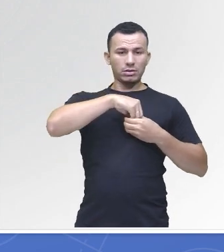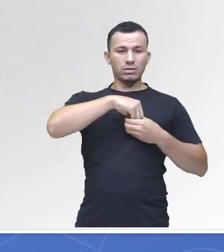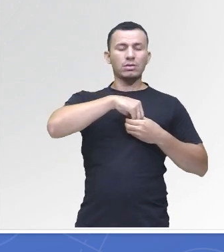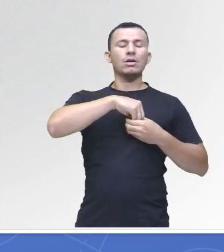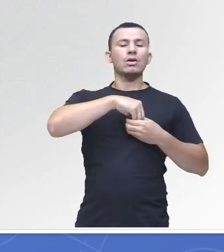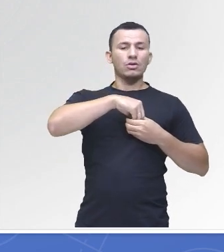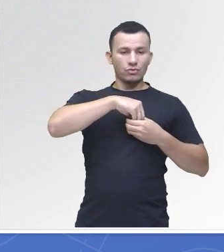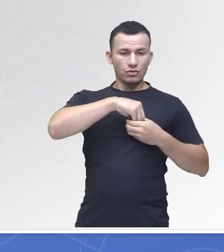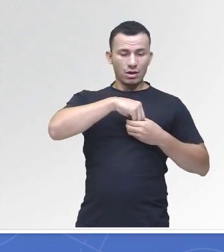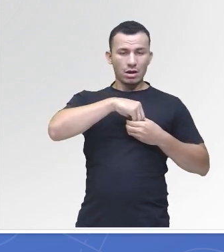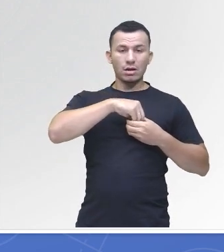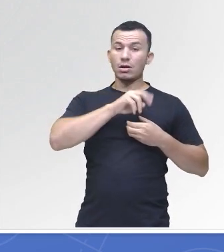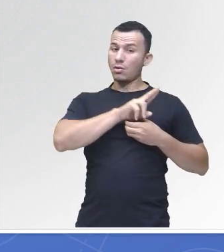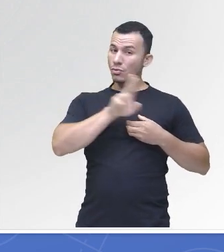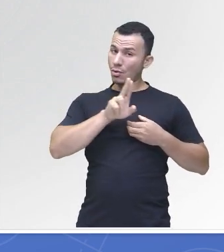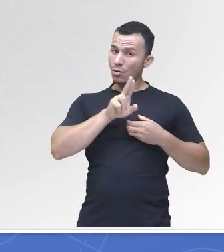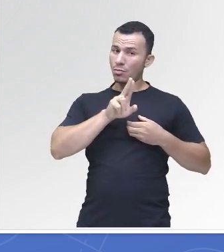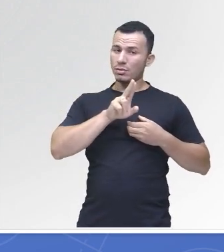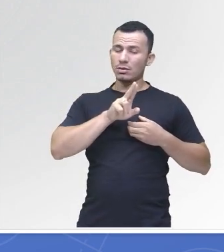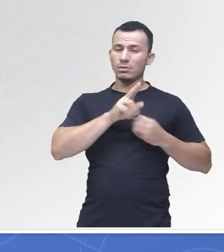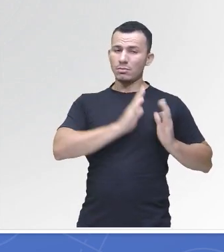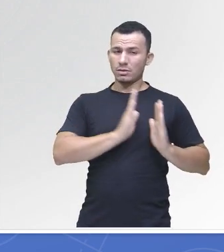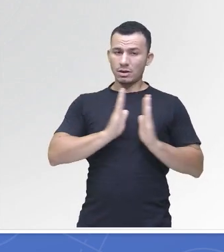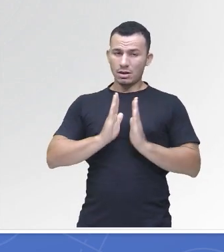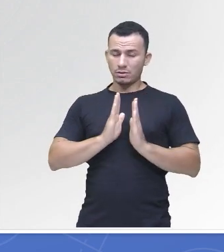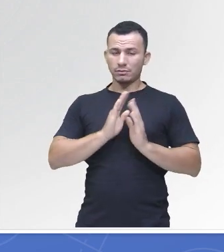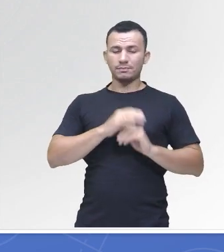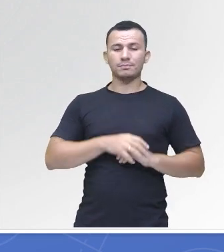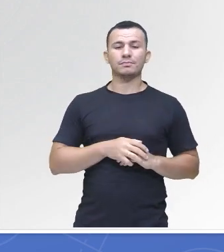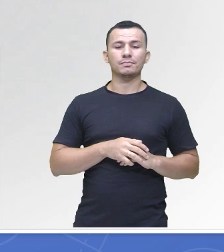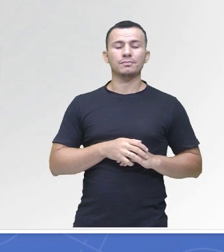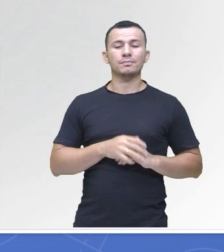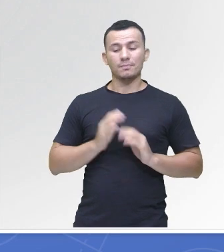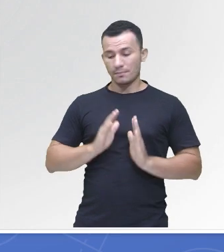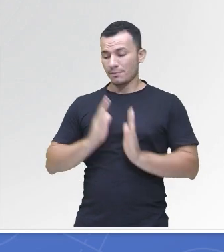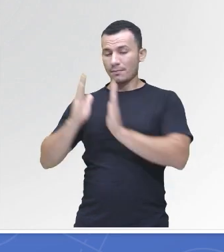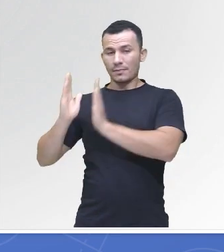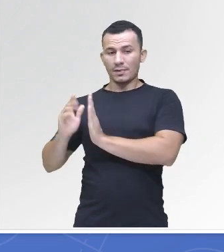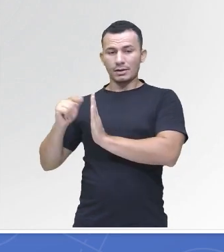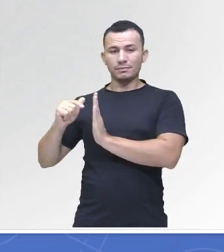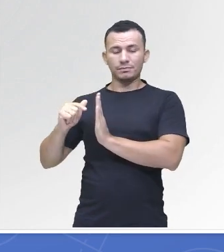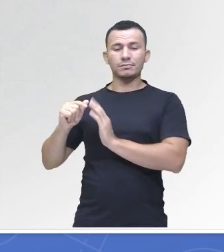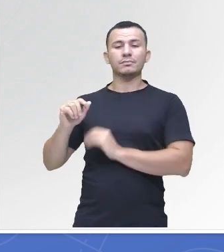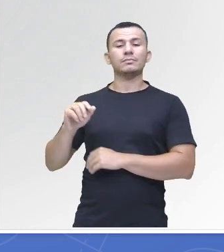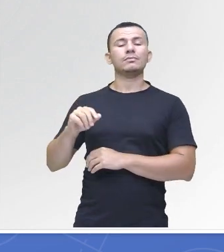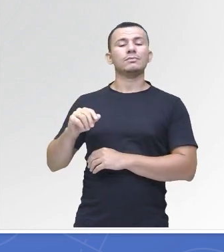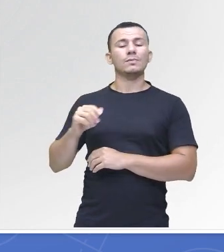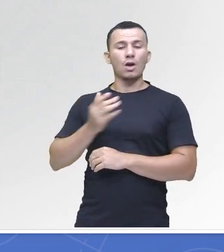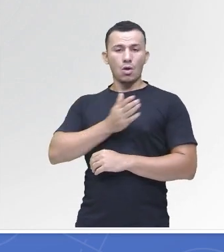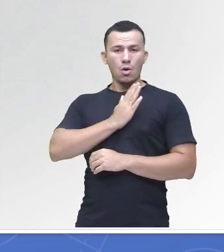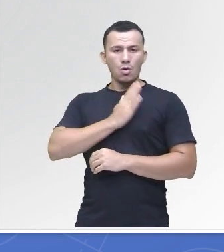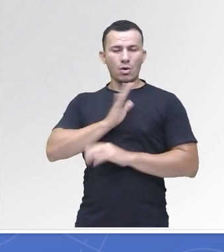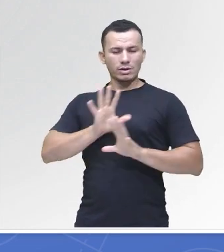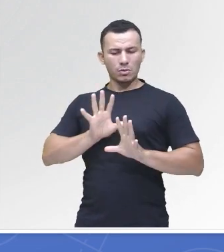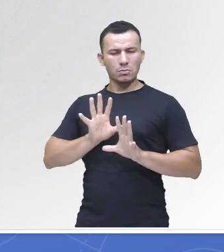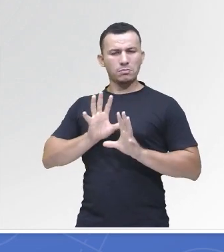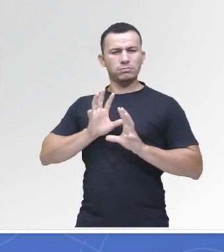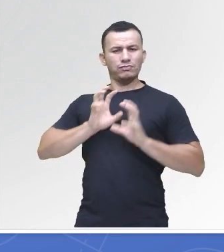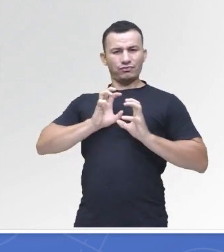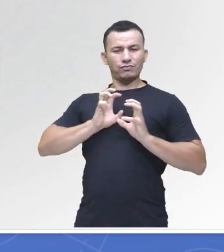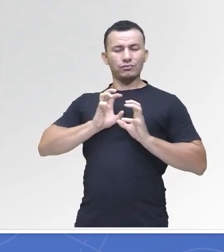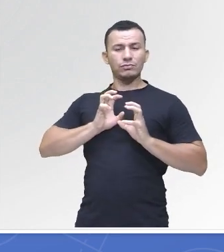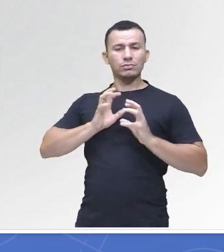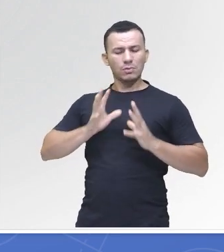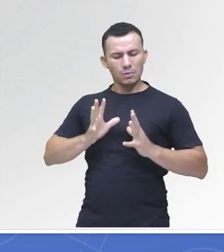ó, diástole, o nome desse processo. Quando o coração contrai, né, lembrando ali que ele é um músculo, ele contrai e